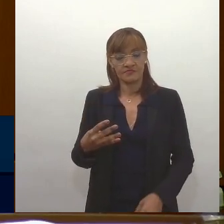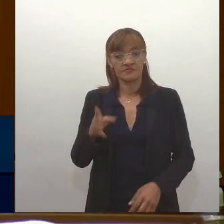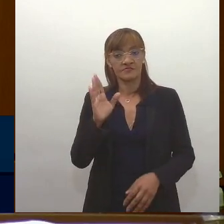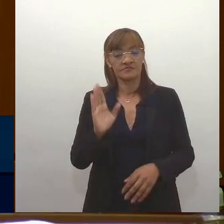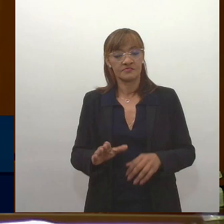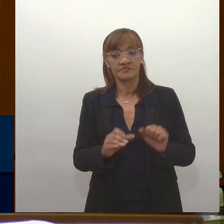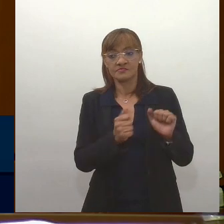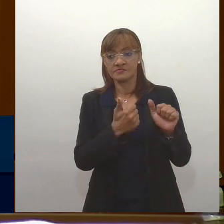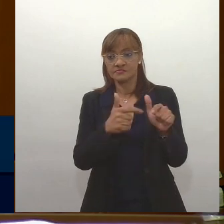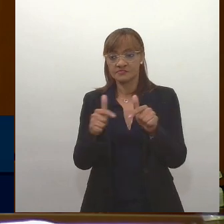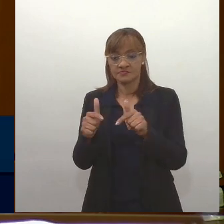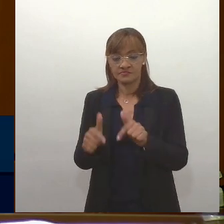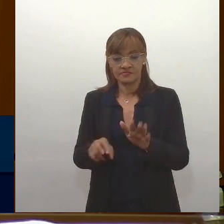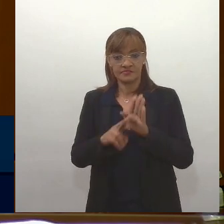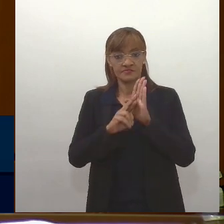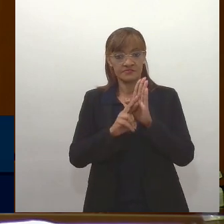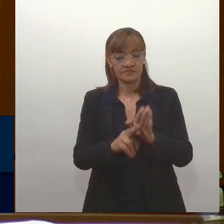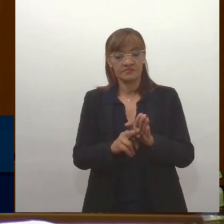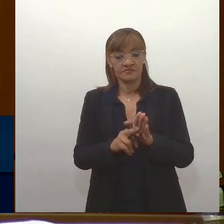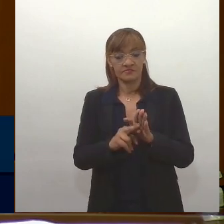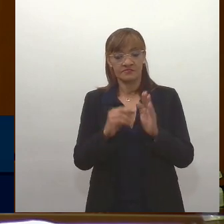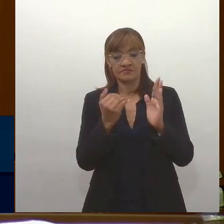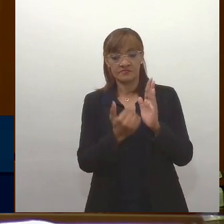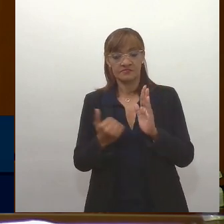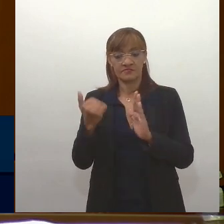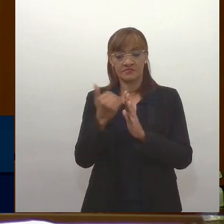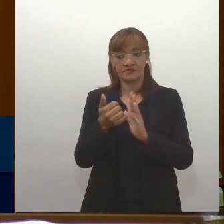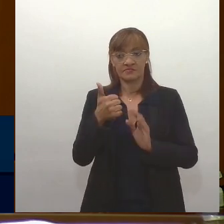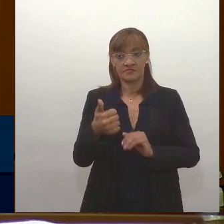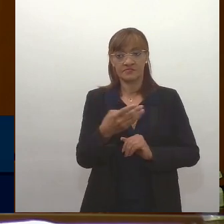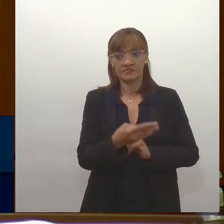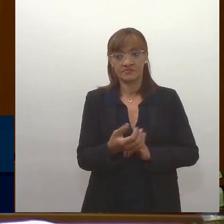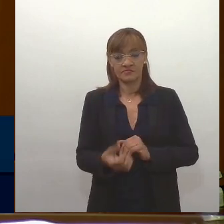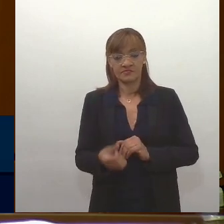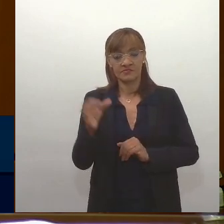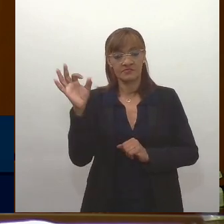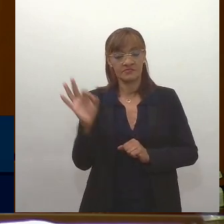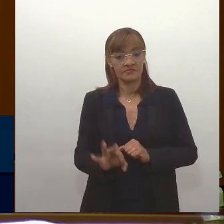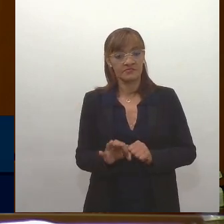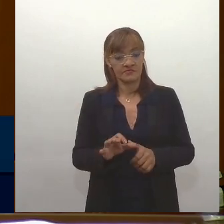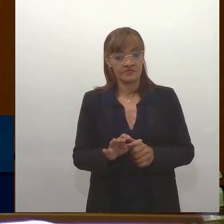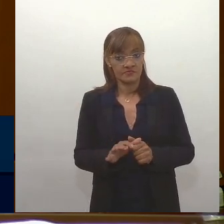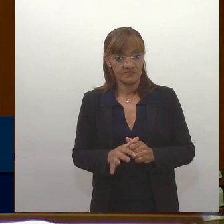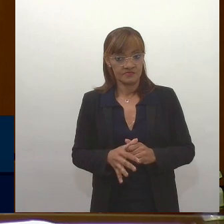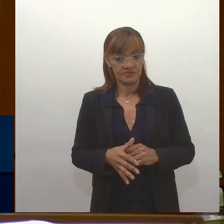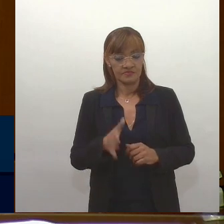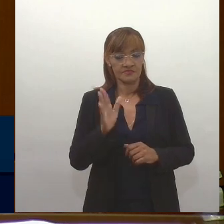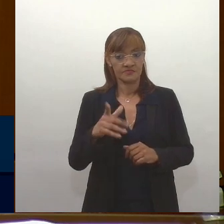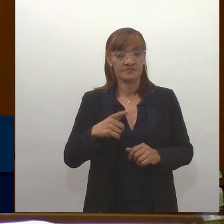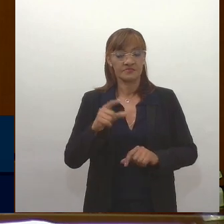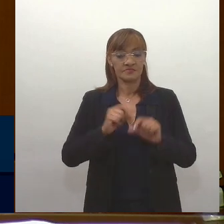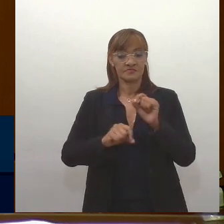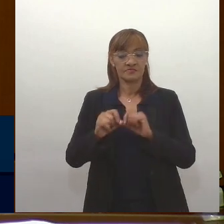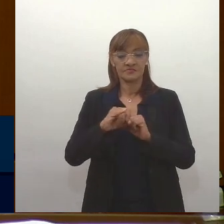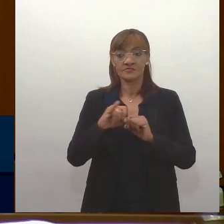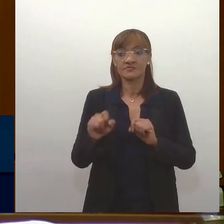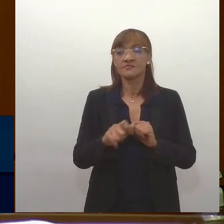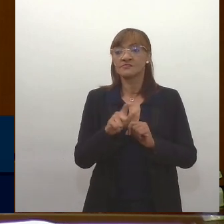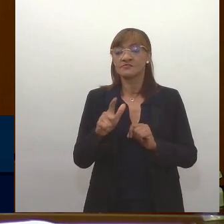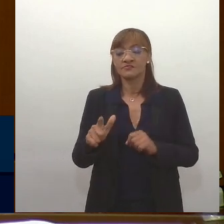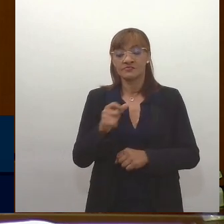crescimento de 14% em comparação com o resultado de julho do ano anterior quando foram